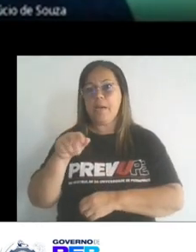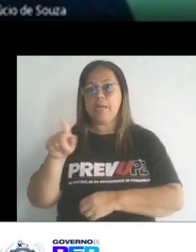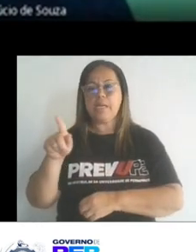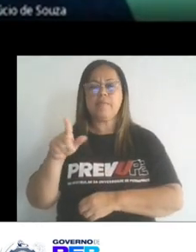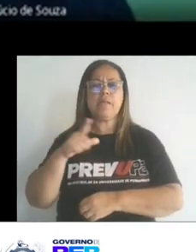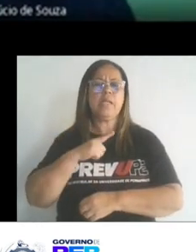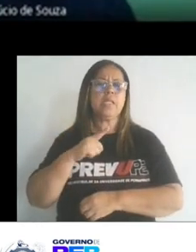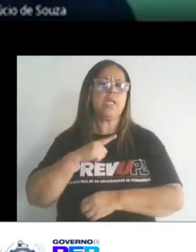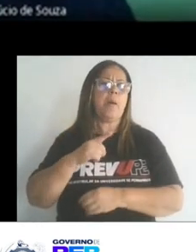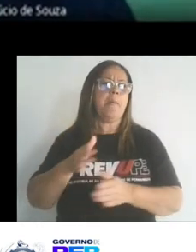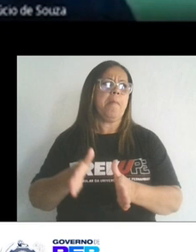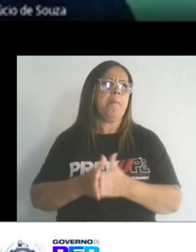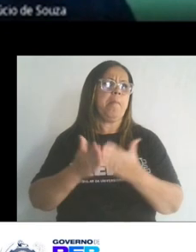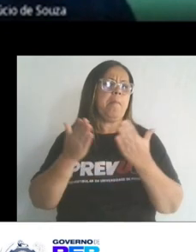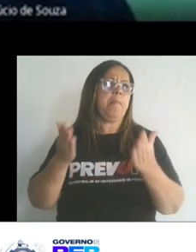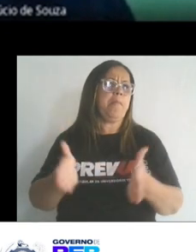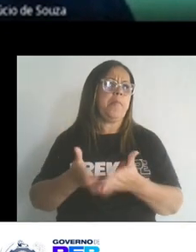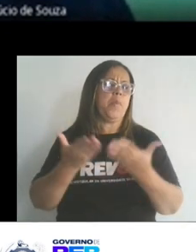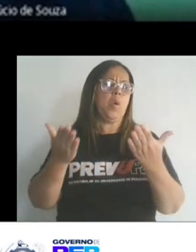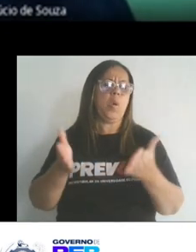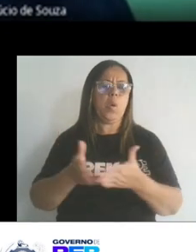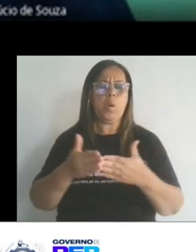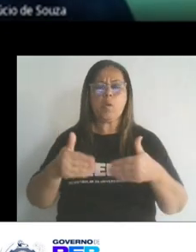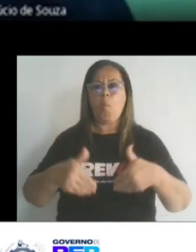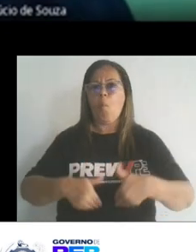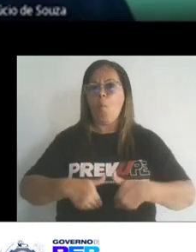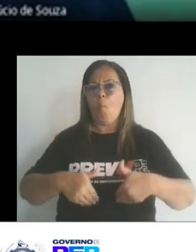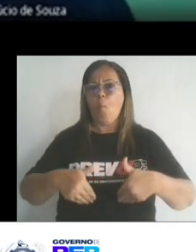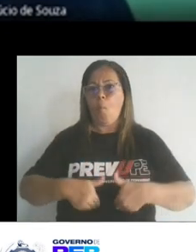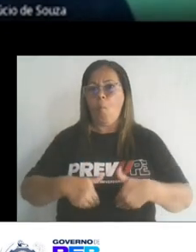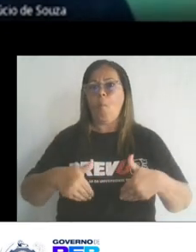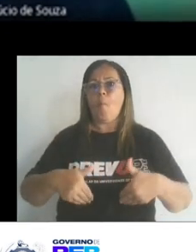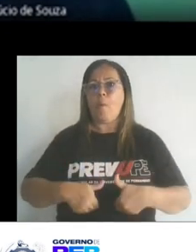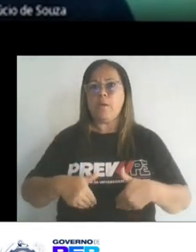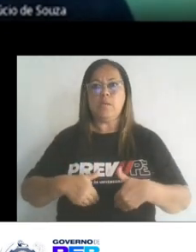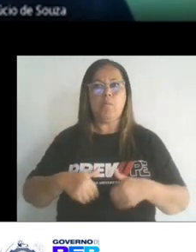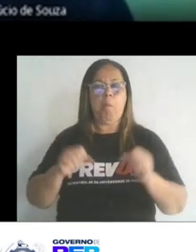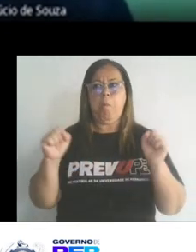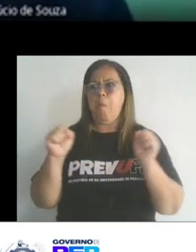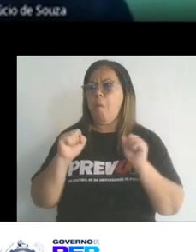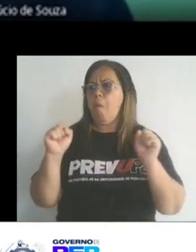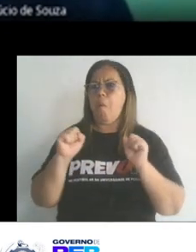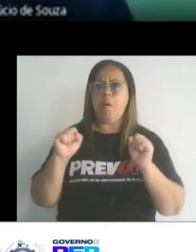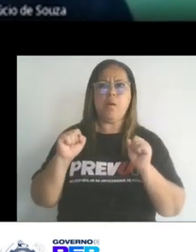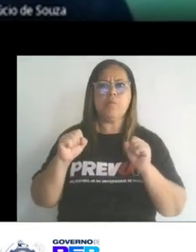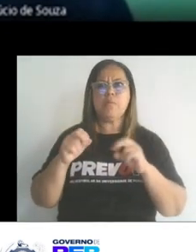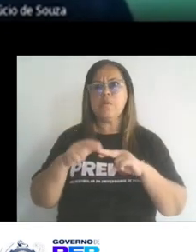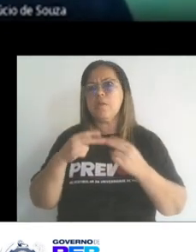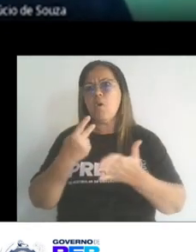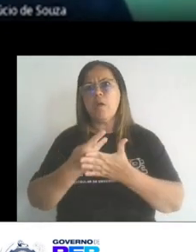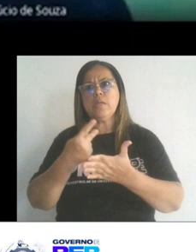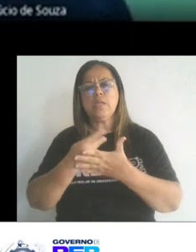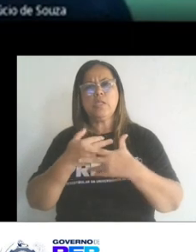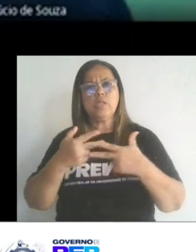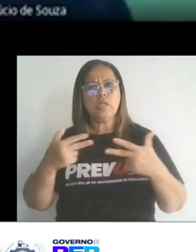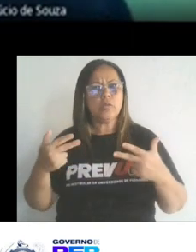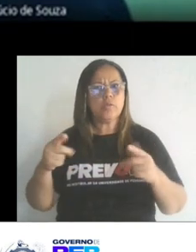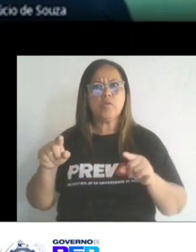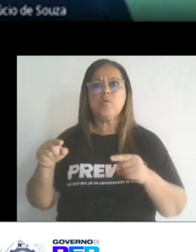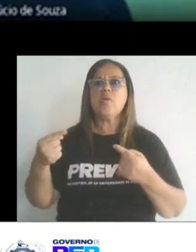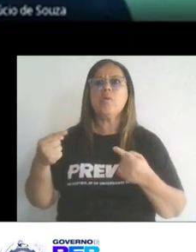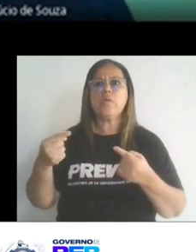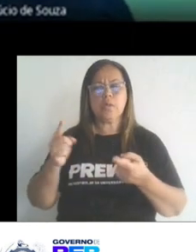situação de exploração de miséria e de fome se revoltaram contra essa situação e contra a